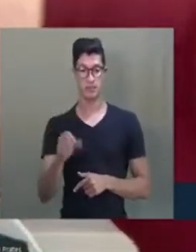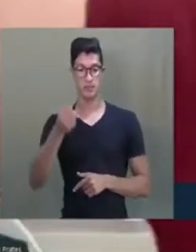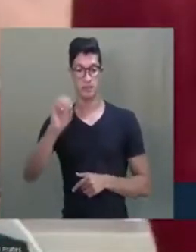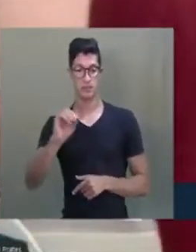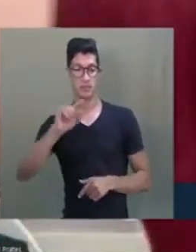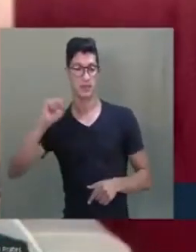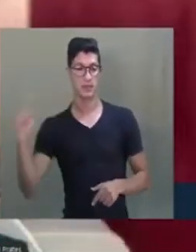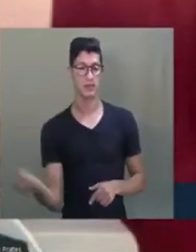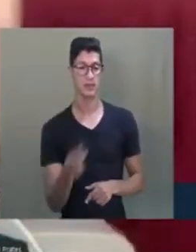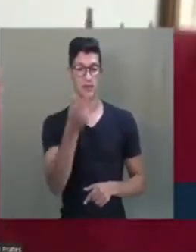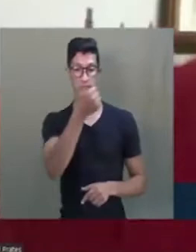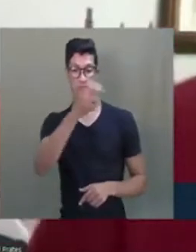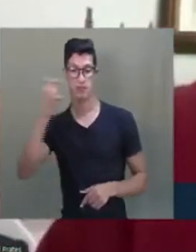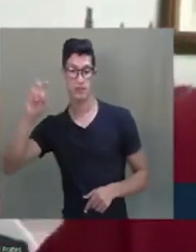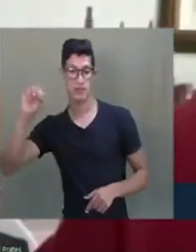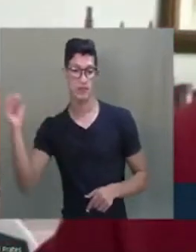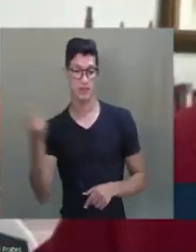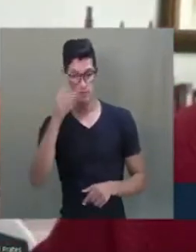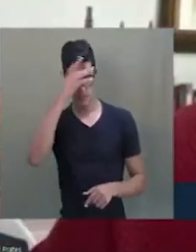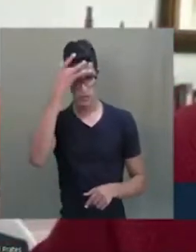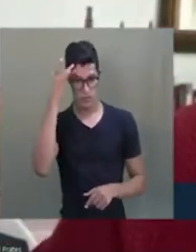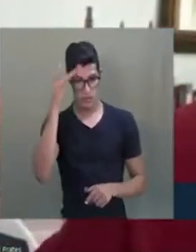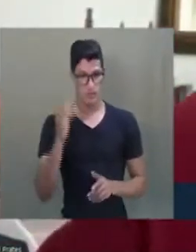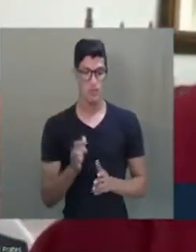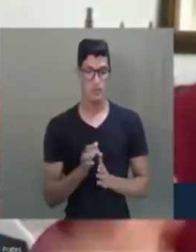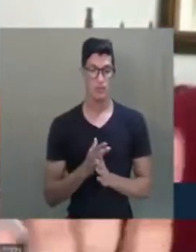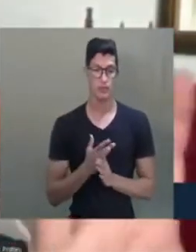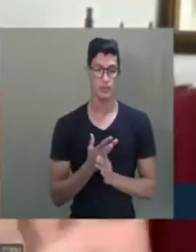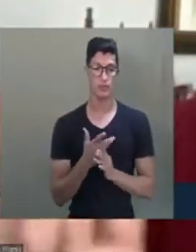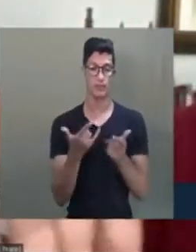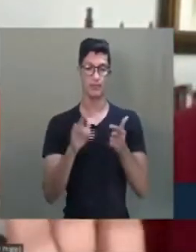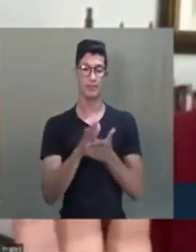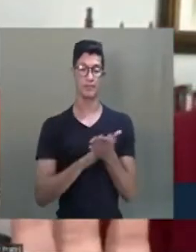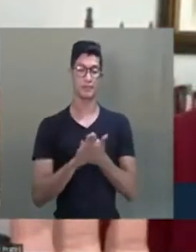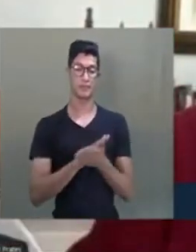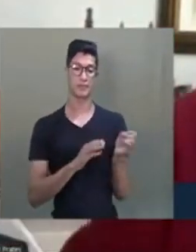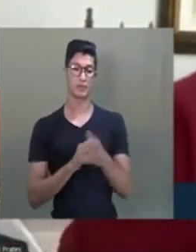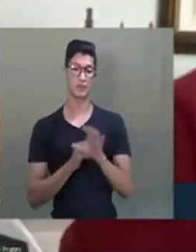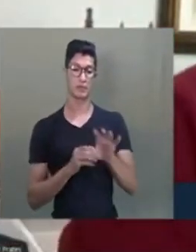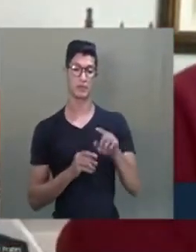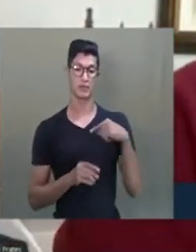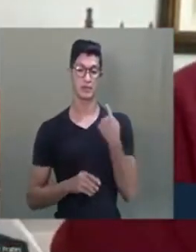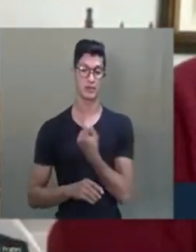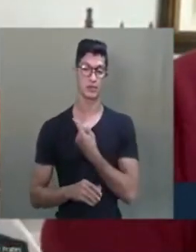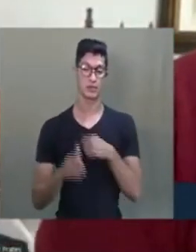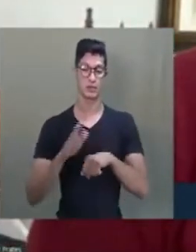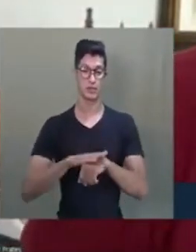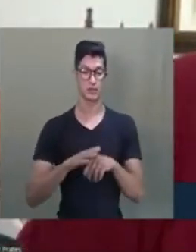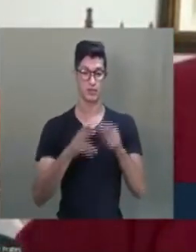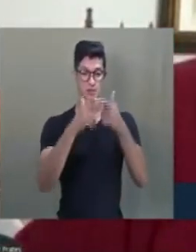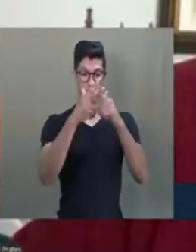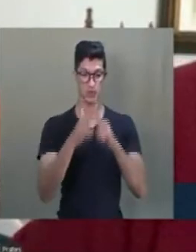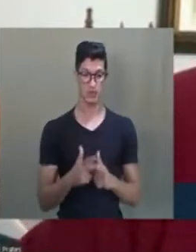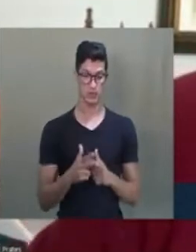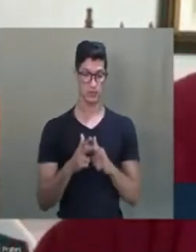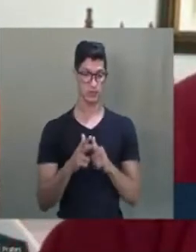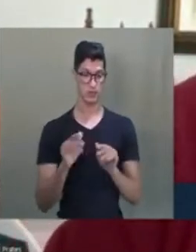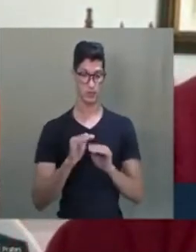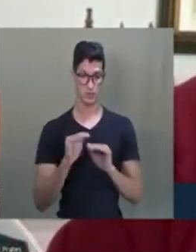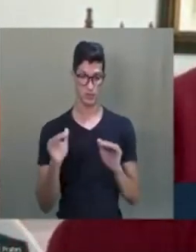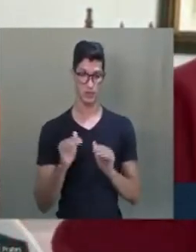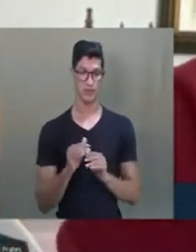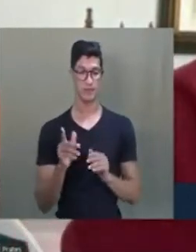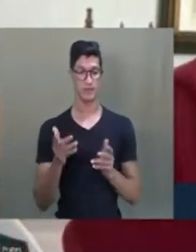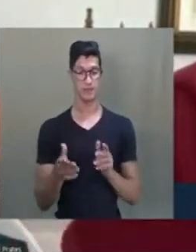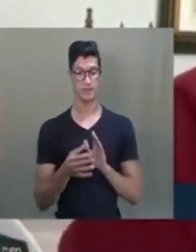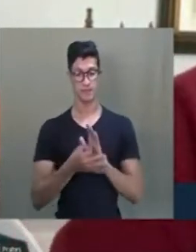100, 1.000, 1.500 pessoas. Então não tem nada de novo nisso aqui. A gente está fazendo uma correção. E